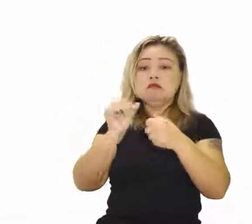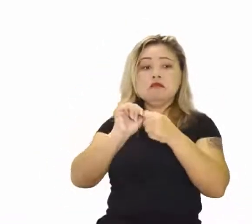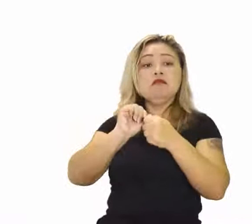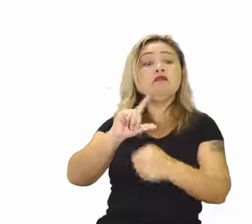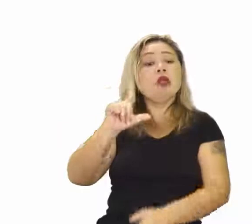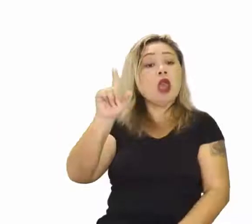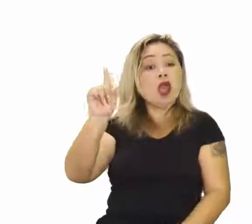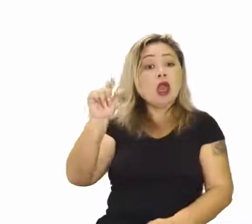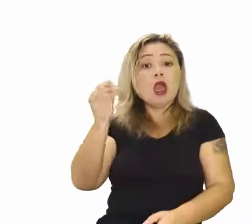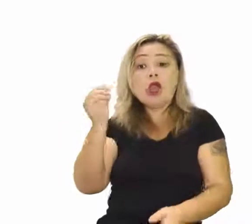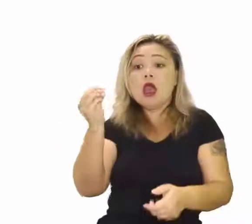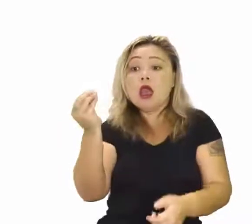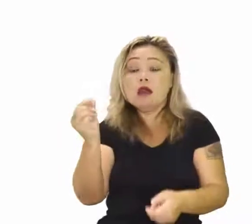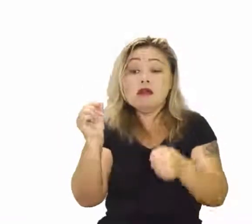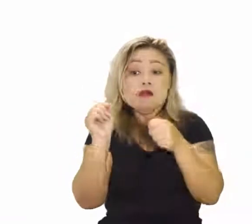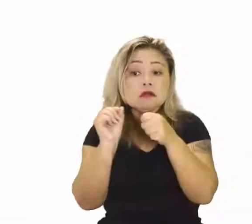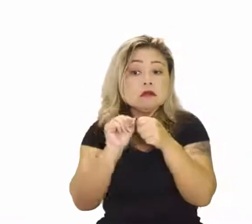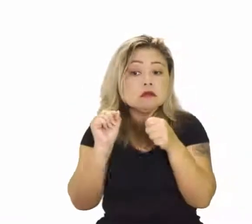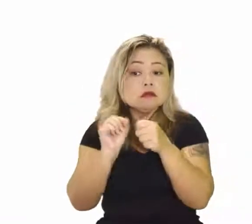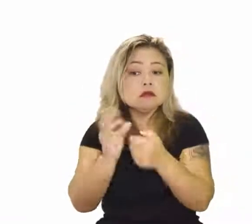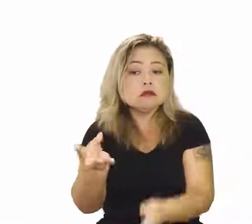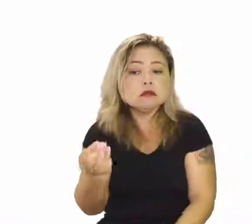realizado experimentos